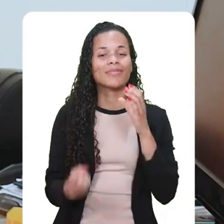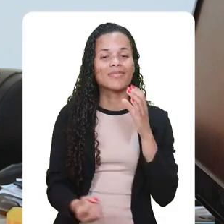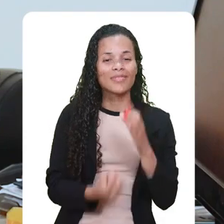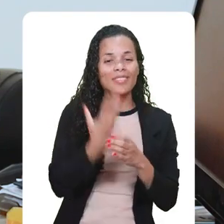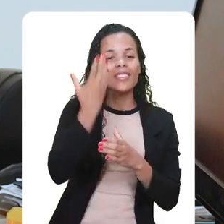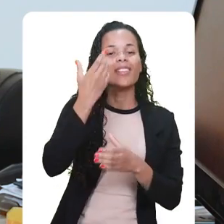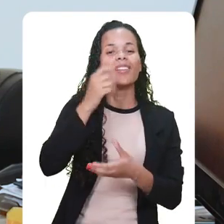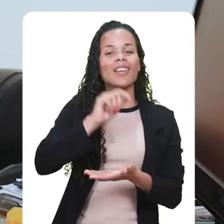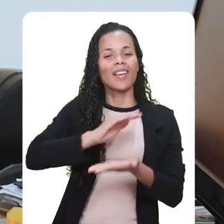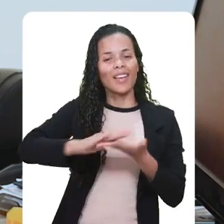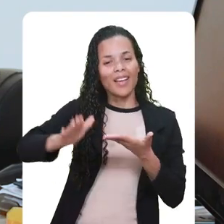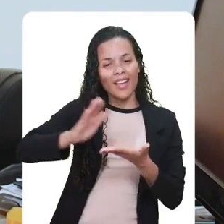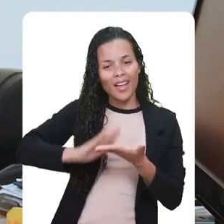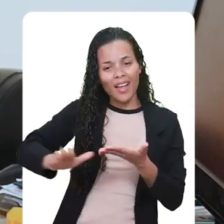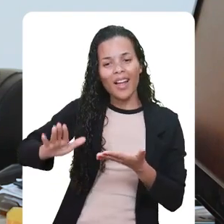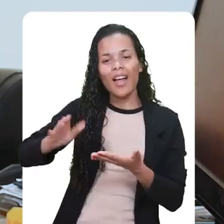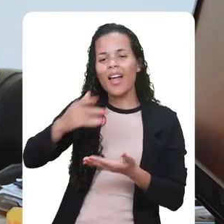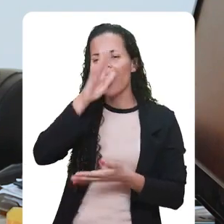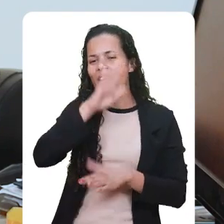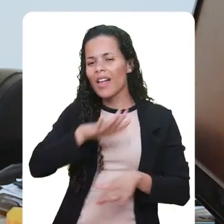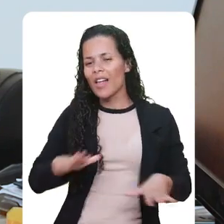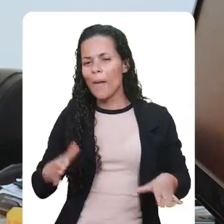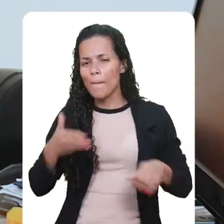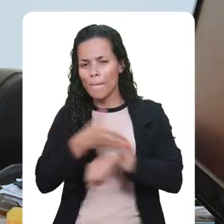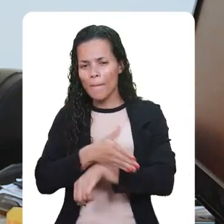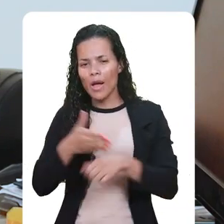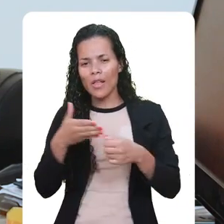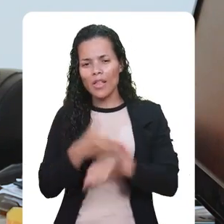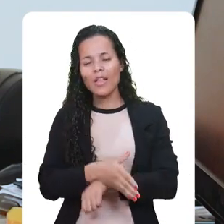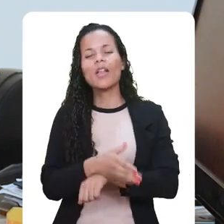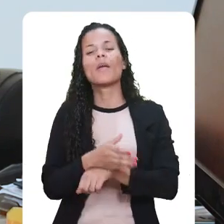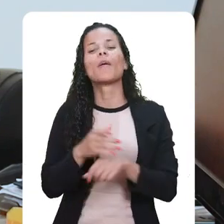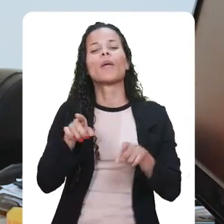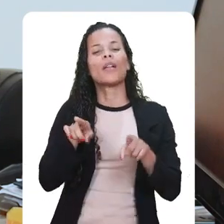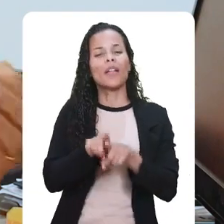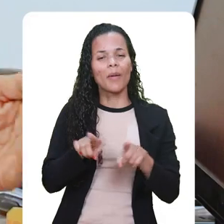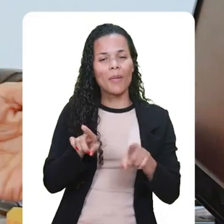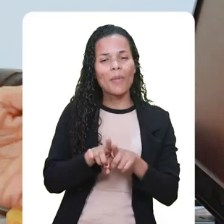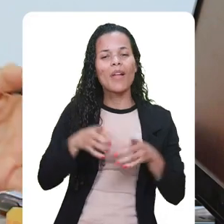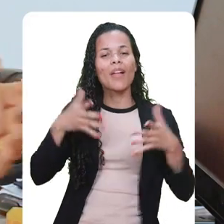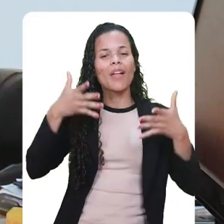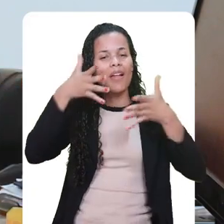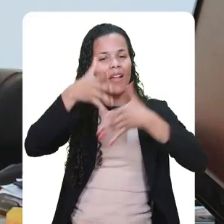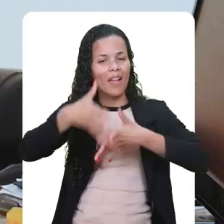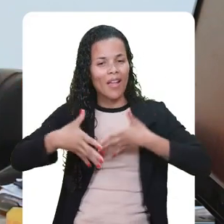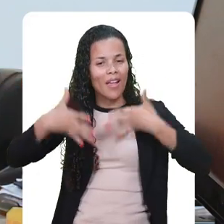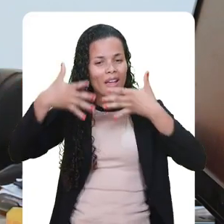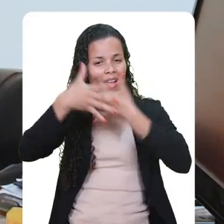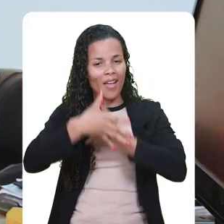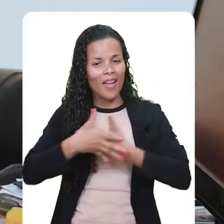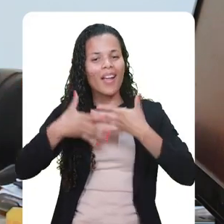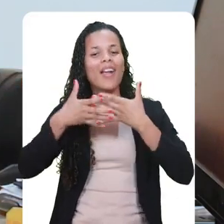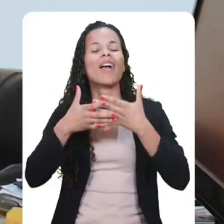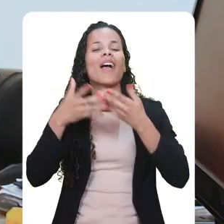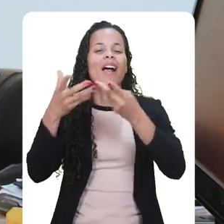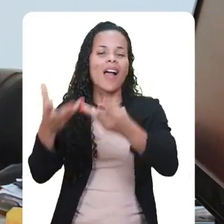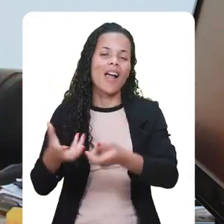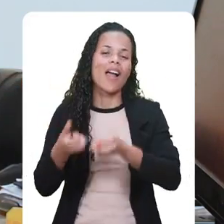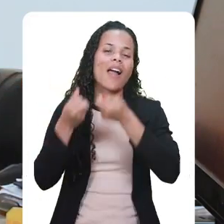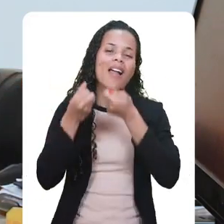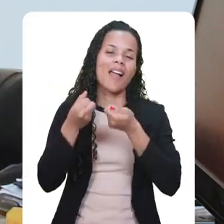também criar aí uma fonte de renda para esses meninos que passam a participar dos bois, e aí participando dos eventos eles têm também